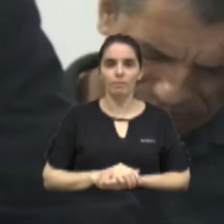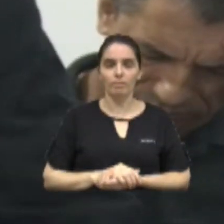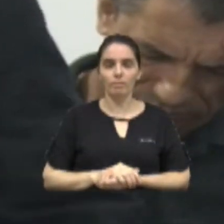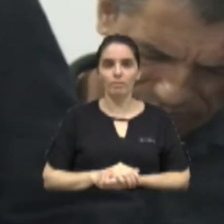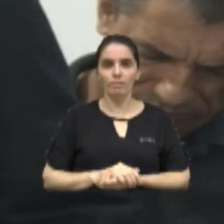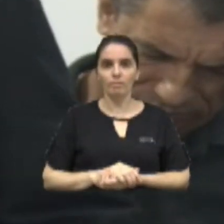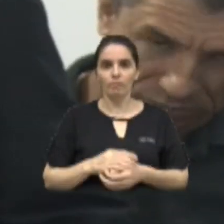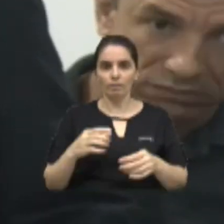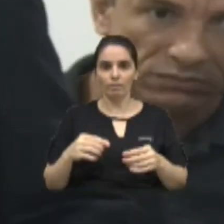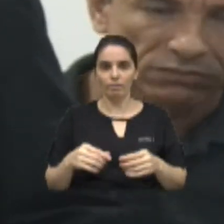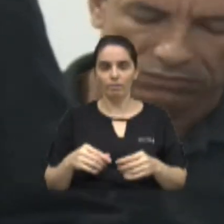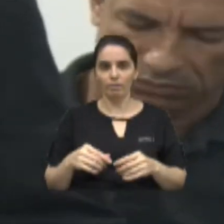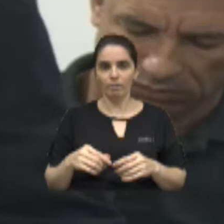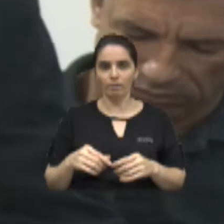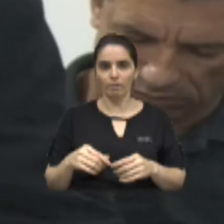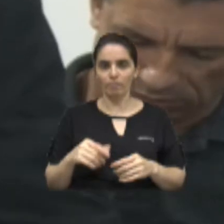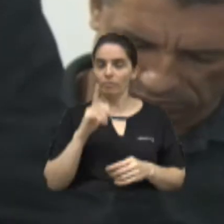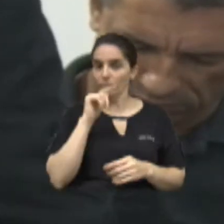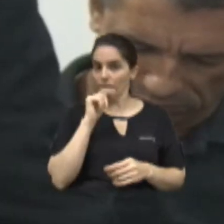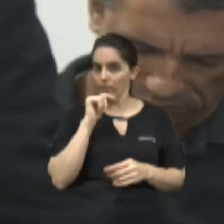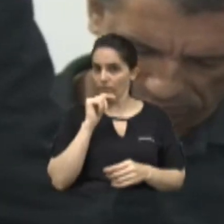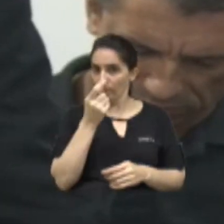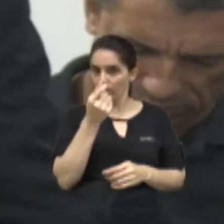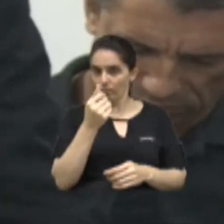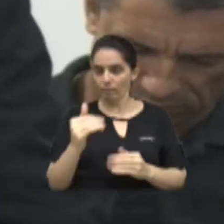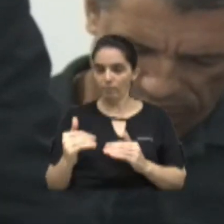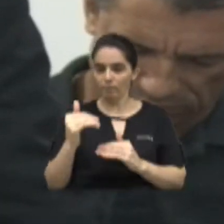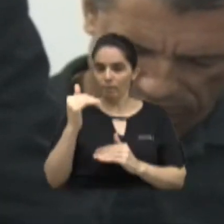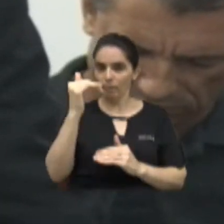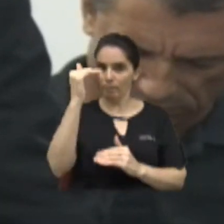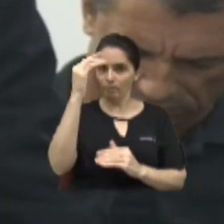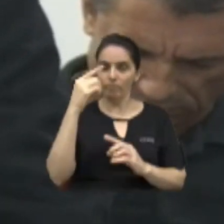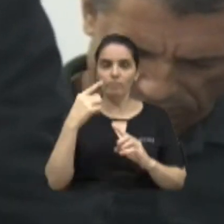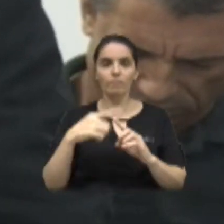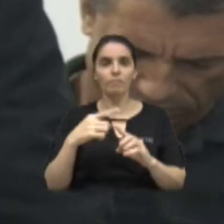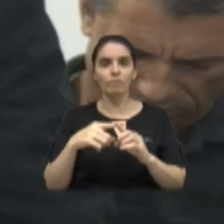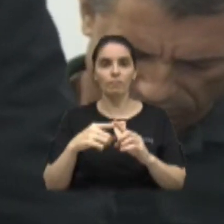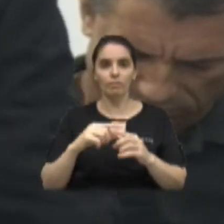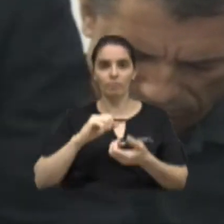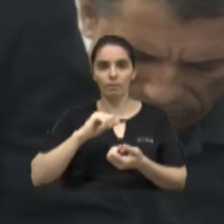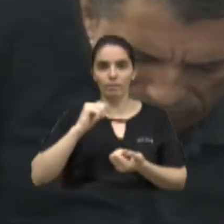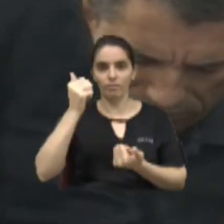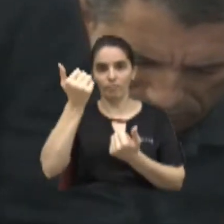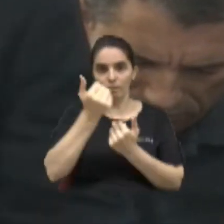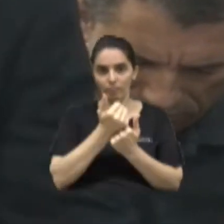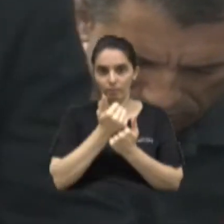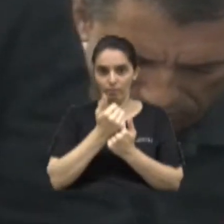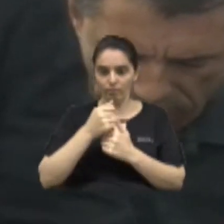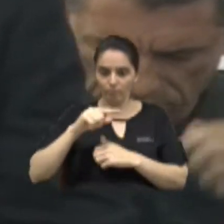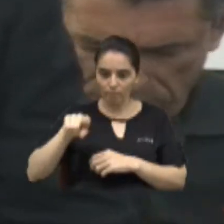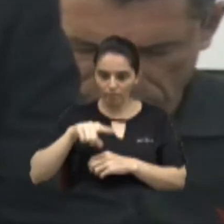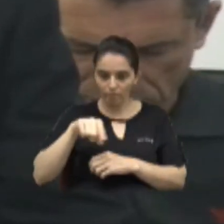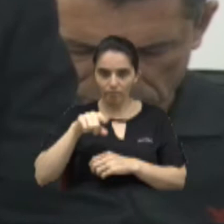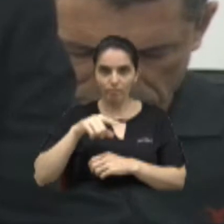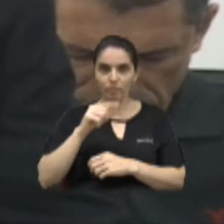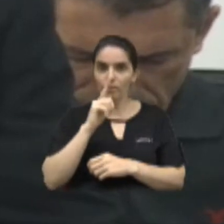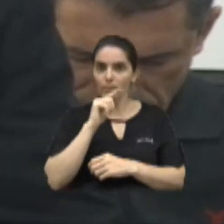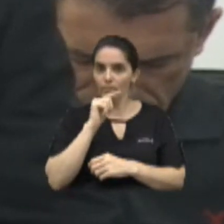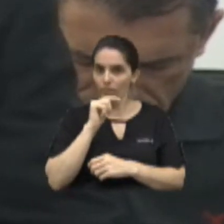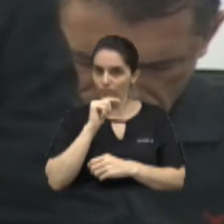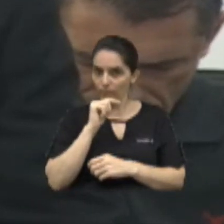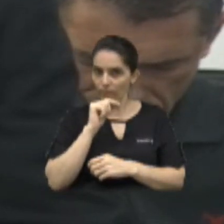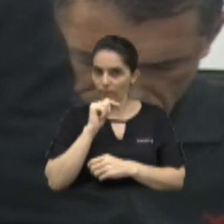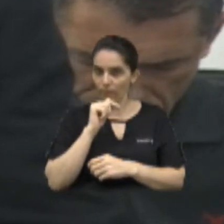do aumento de consumo de água, porque automaticamente troca-se o hidrômetro e passa-se a aferir